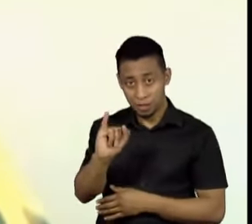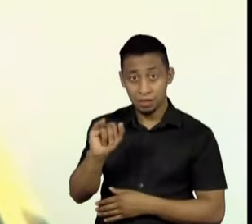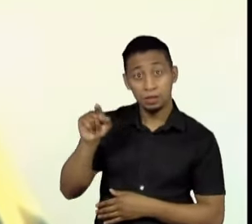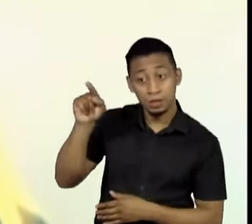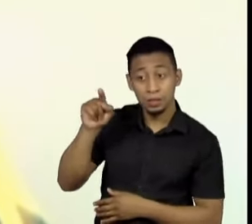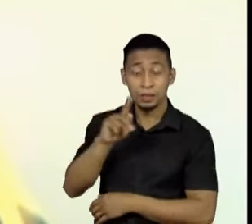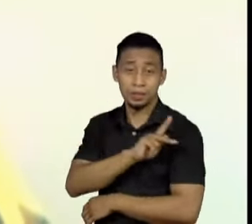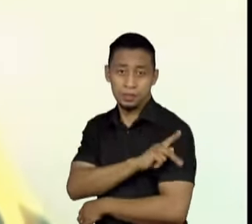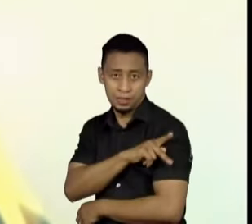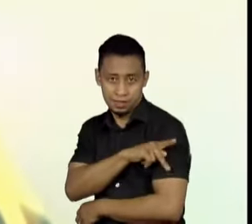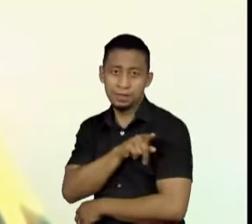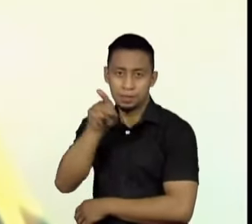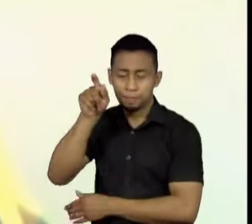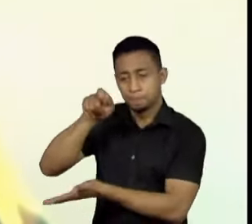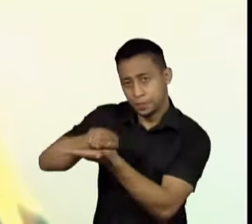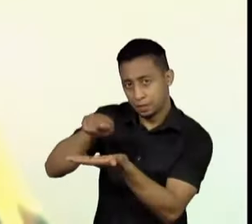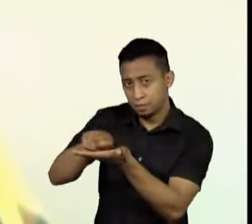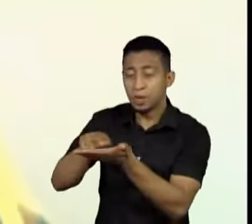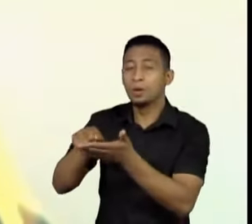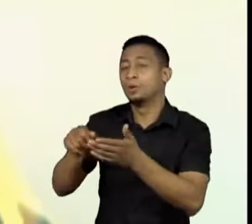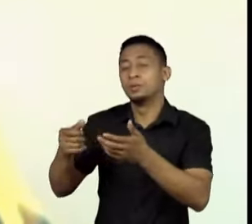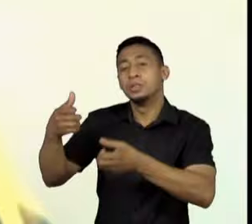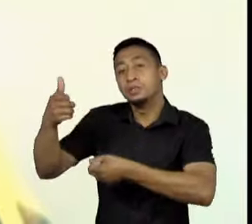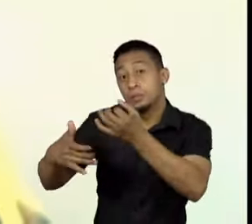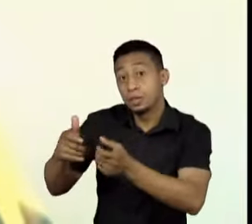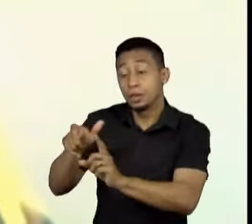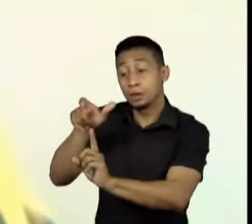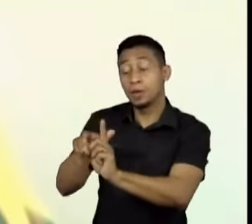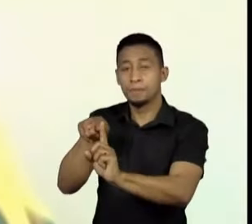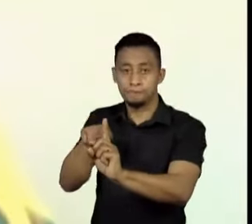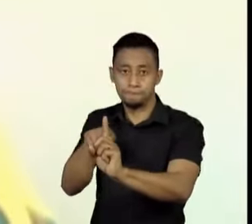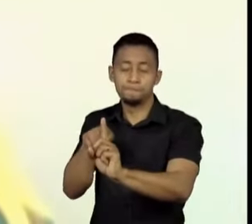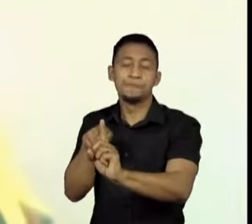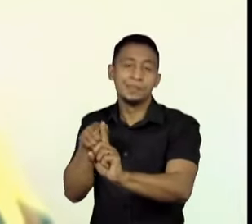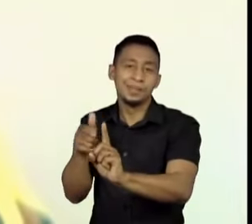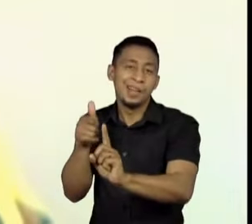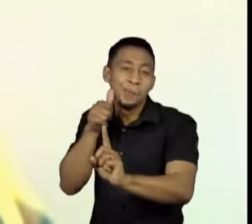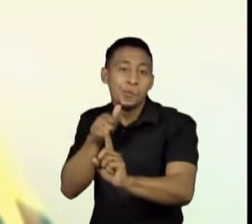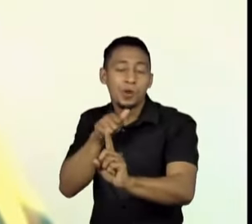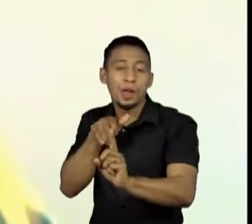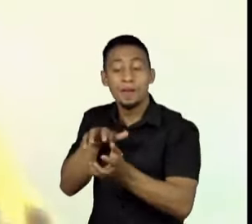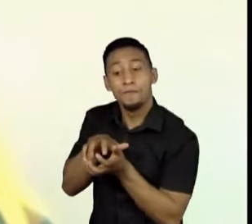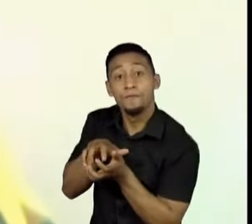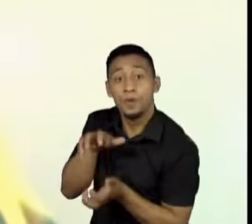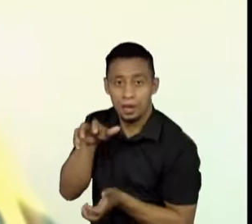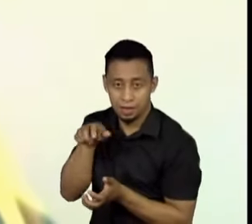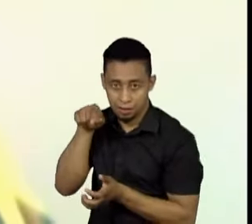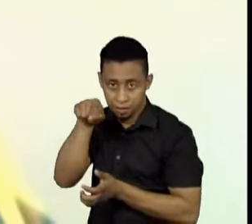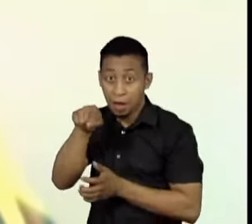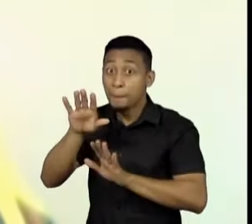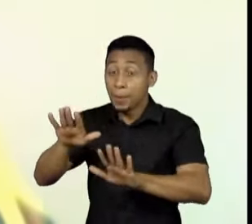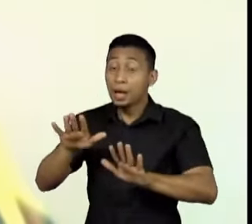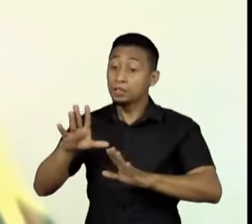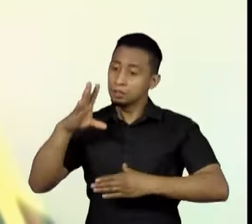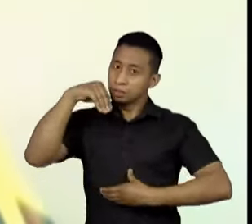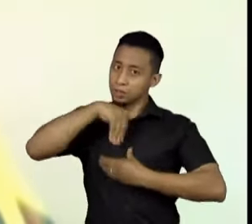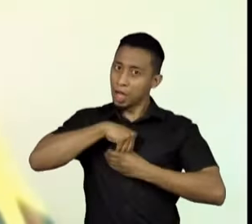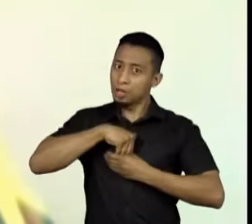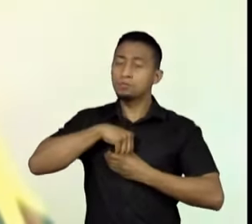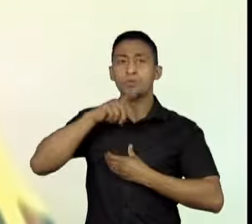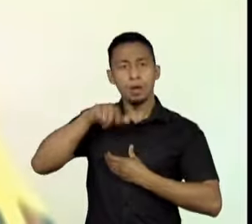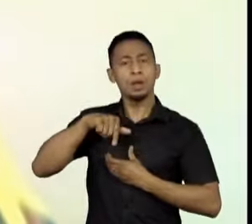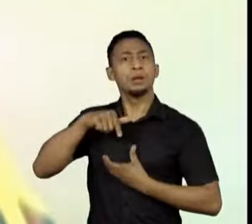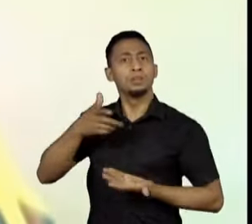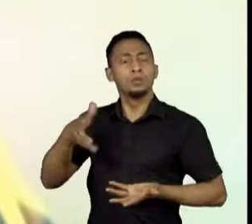relacionamento de uma velha com uma menina jovem, enquanto todo mundo achava que a velha iria pegar